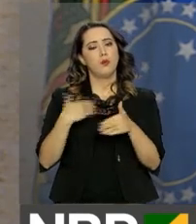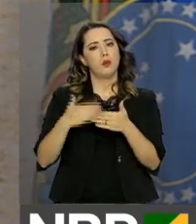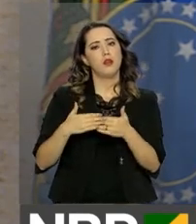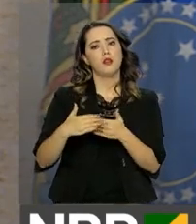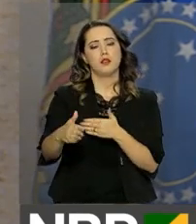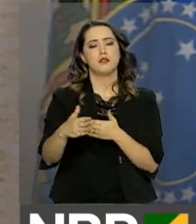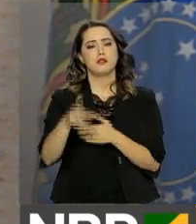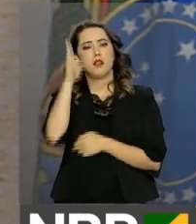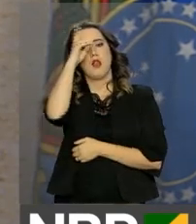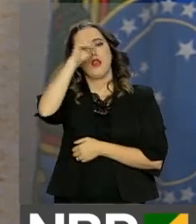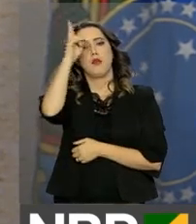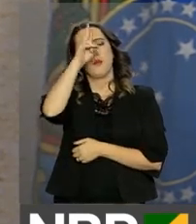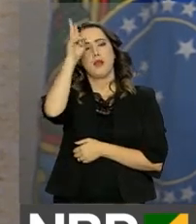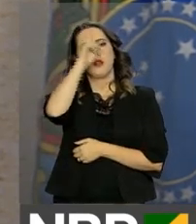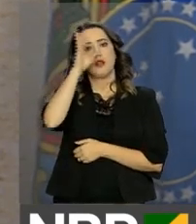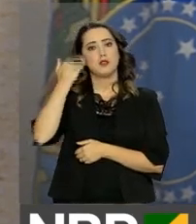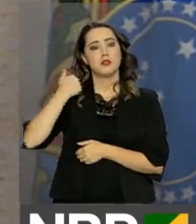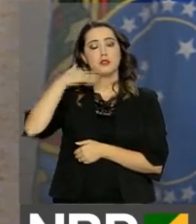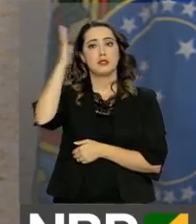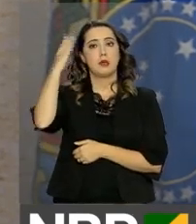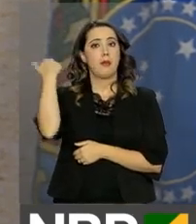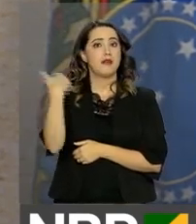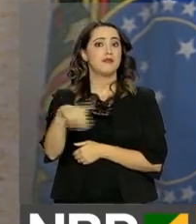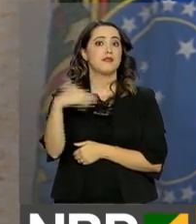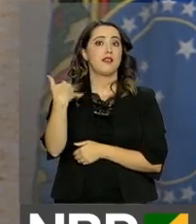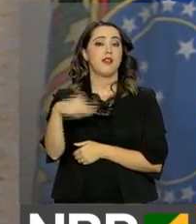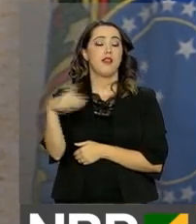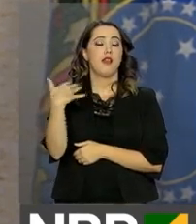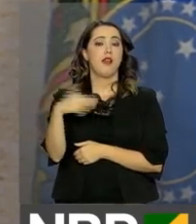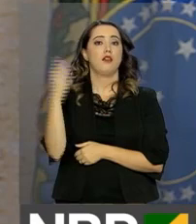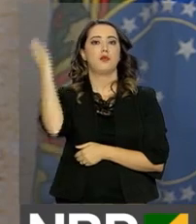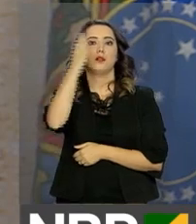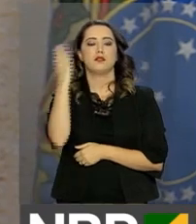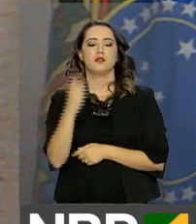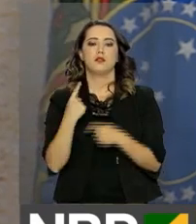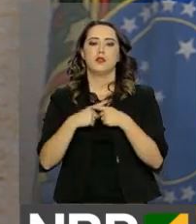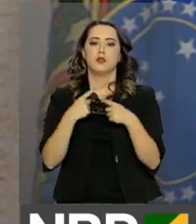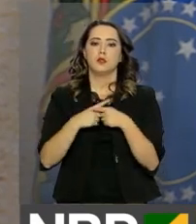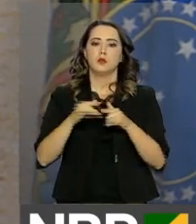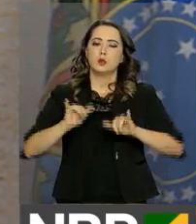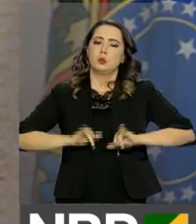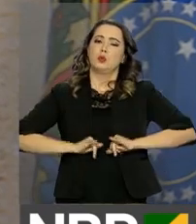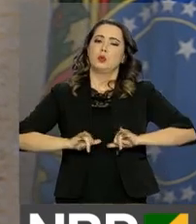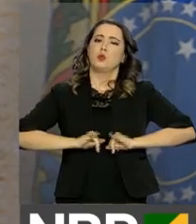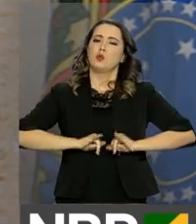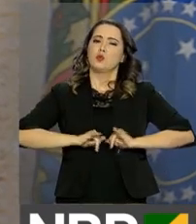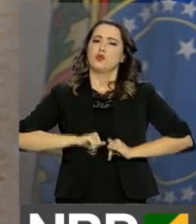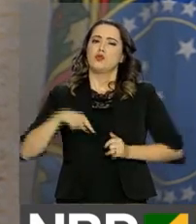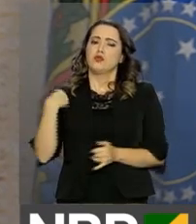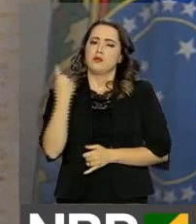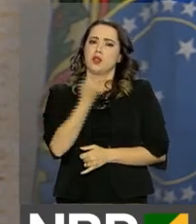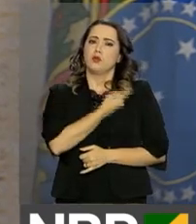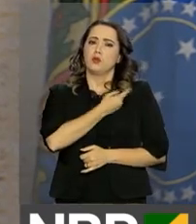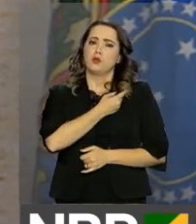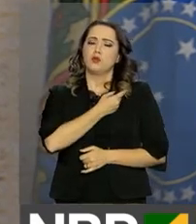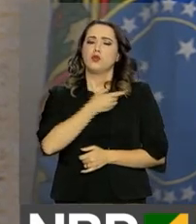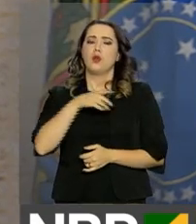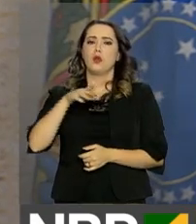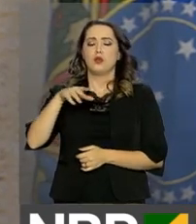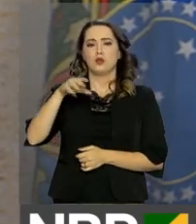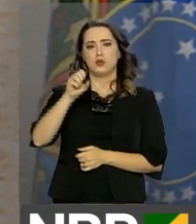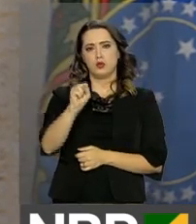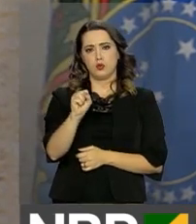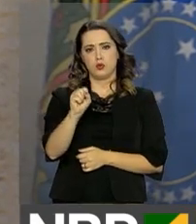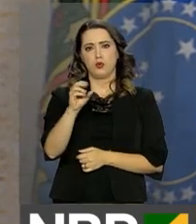FEB torna-se ainda mais cara ao Brasil. O sacrifício de nossos pracinhas em